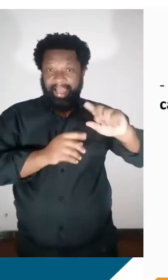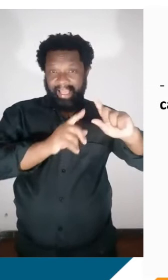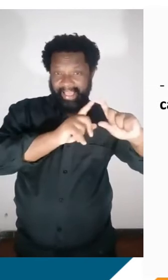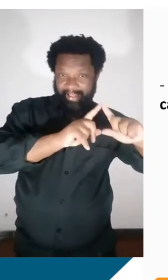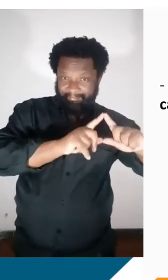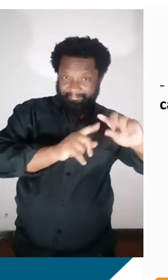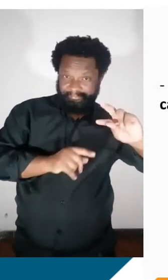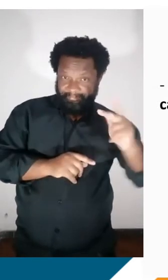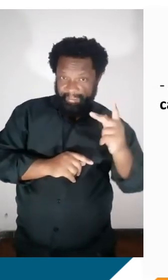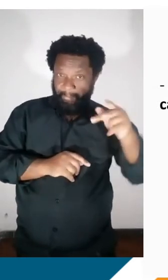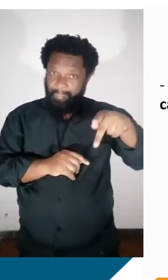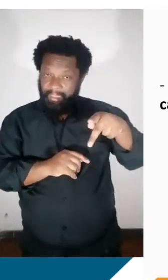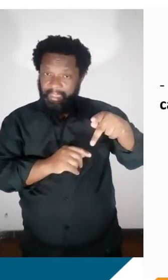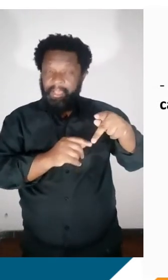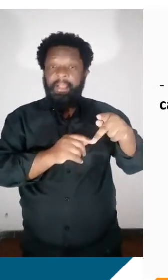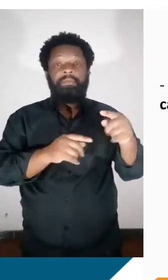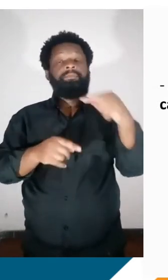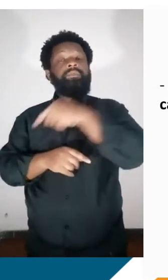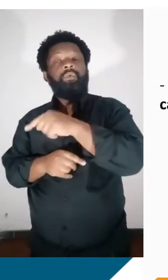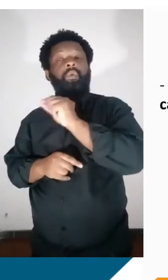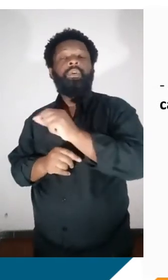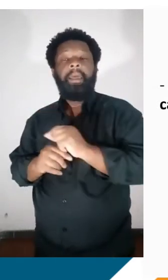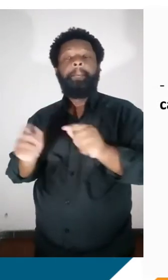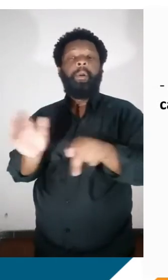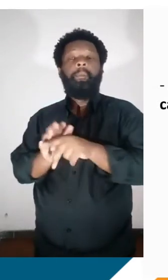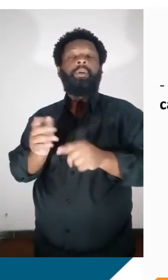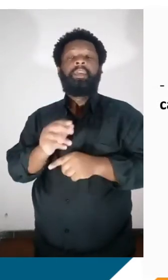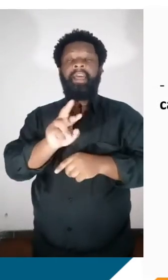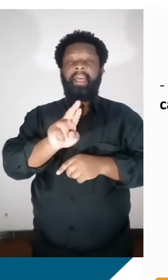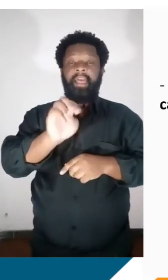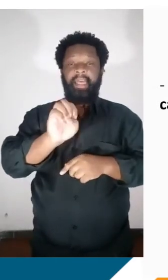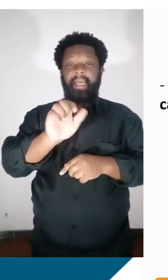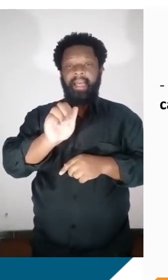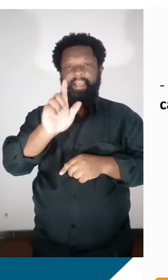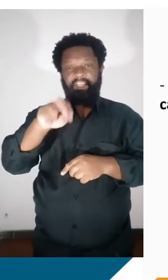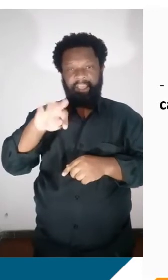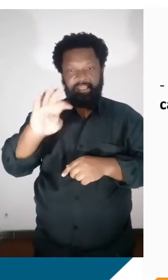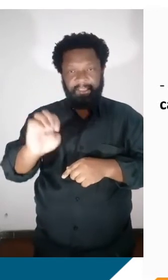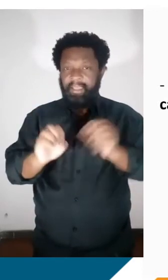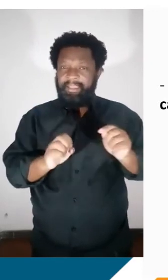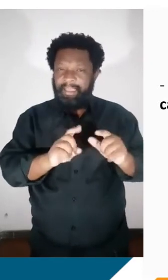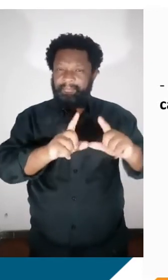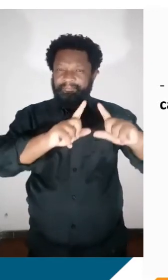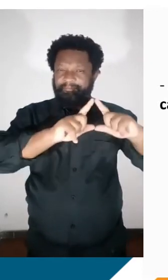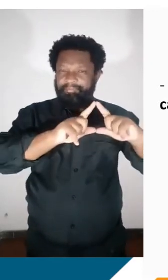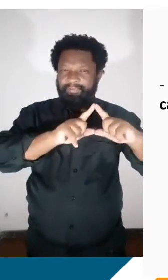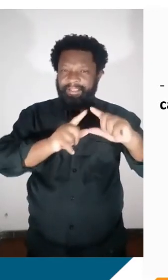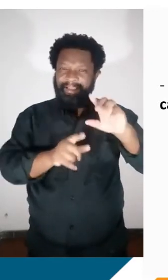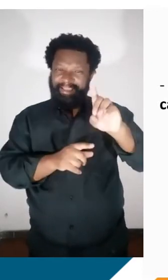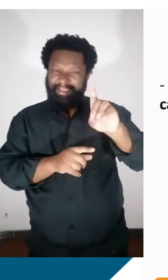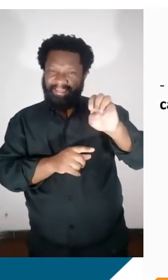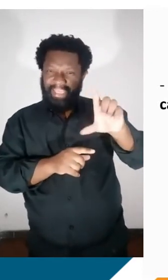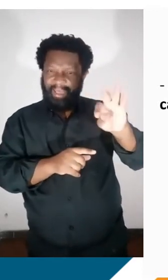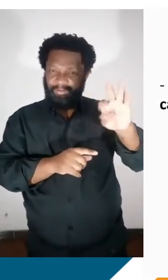HP diminuído da entalpia dos reagentes. Esse delta é que nem aquele delta